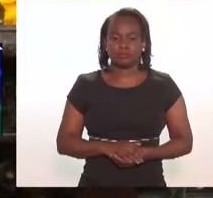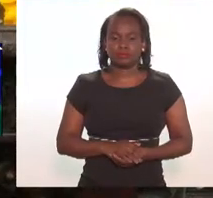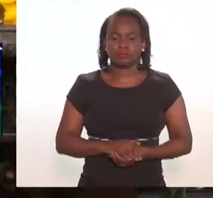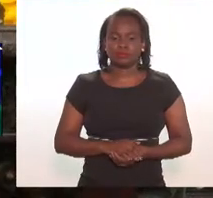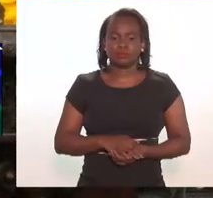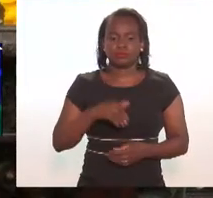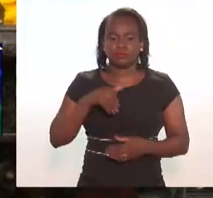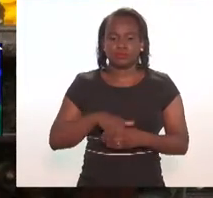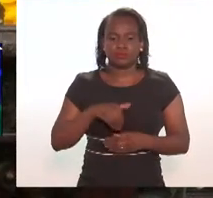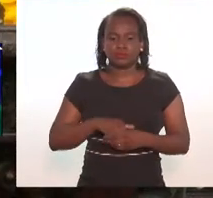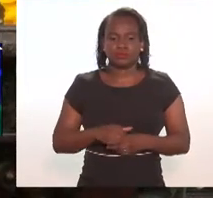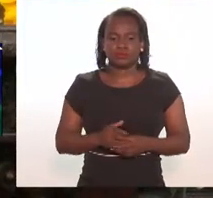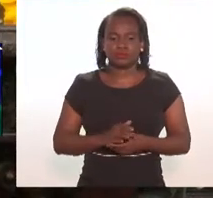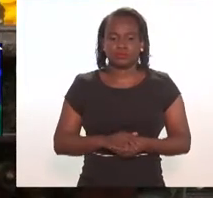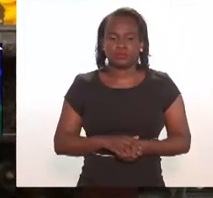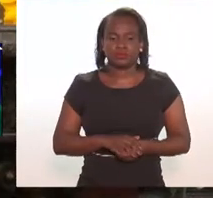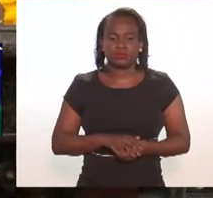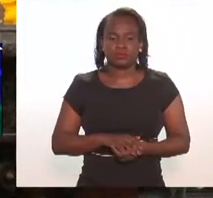Declaração de voto, tá, presidente?